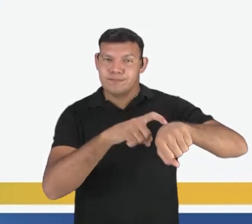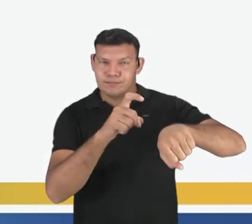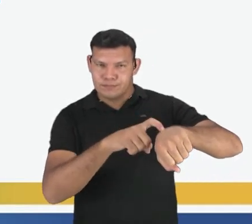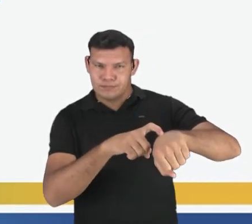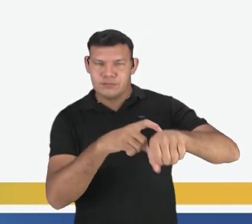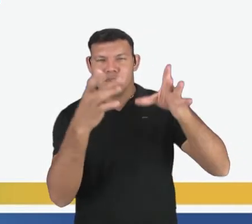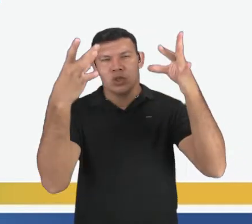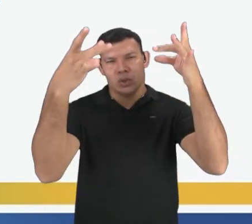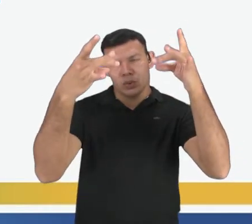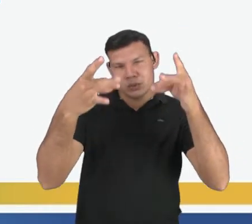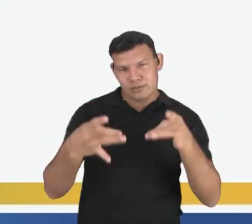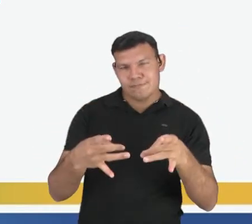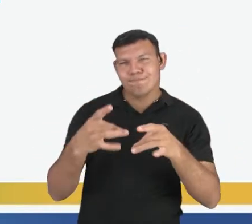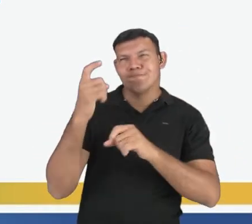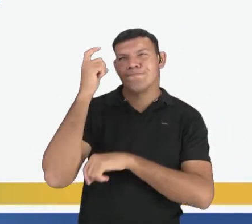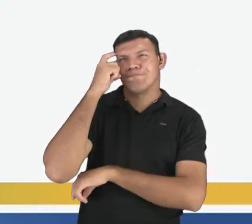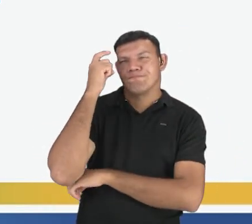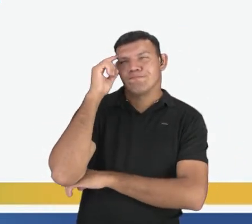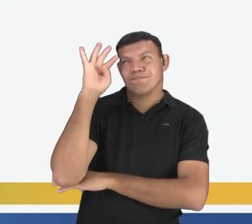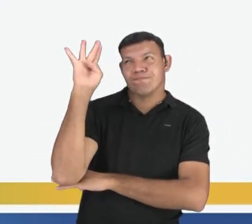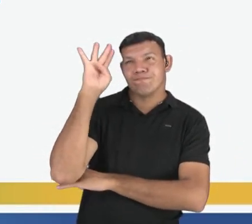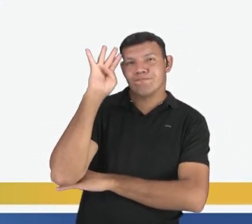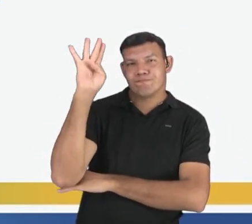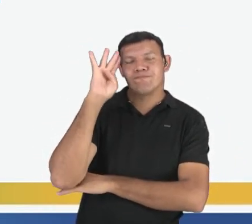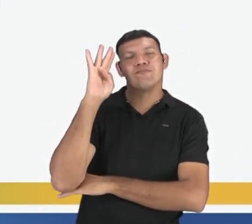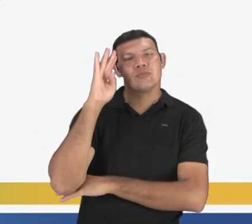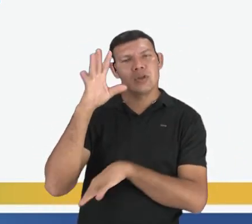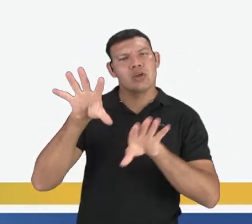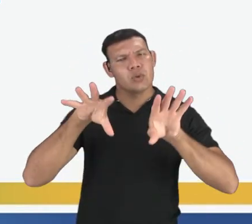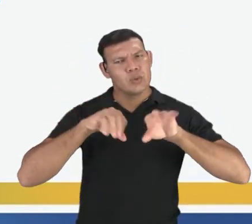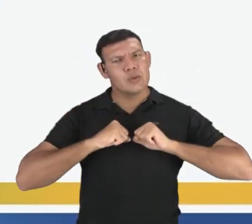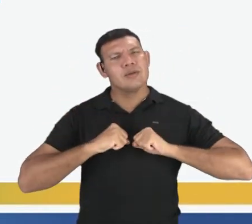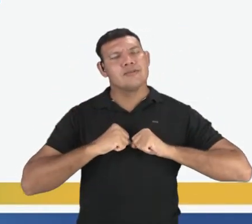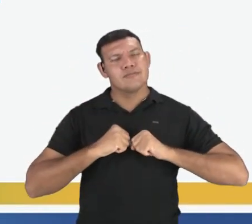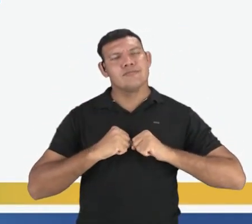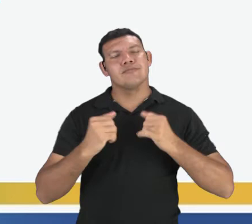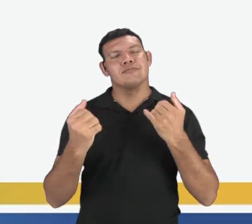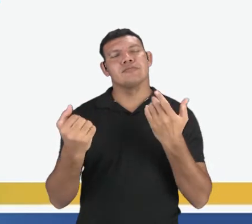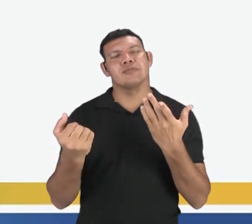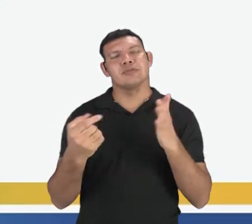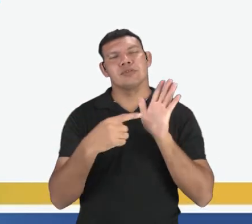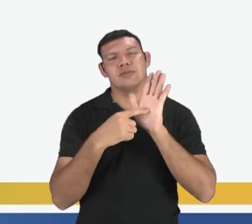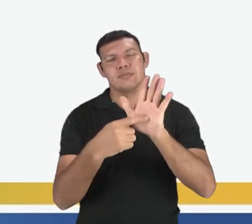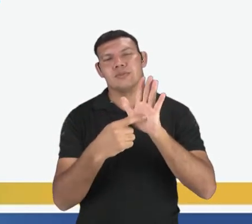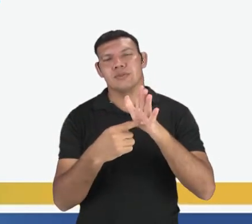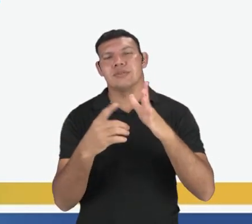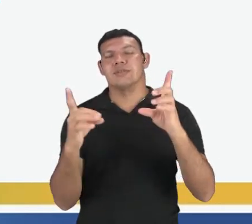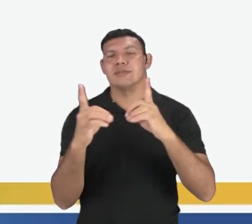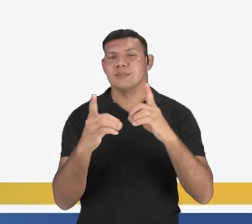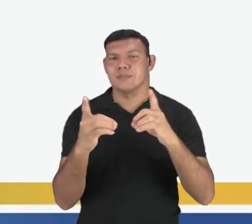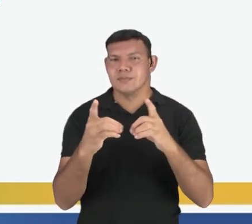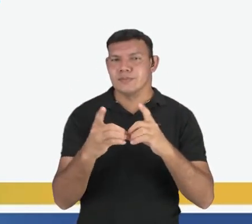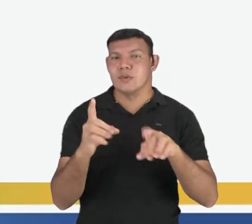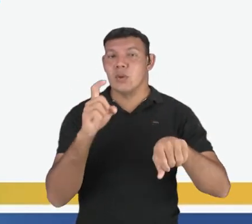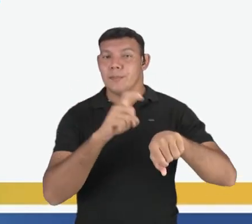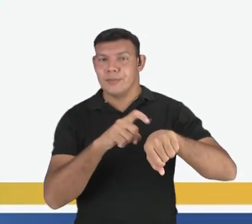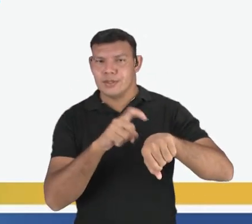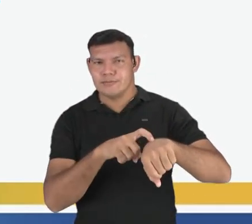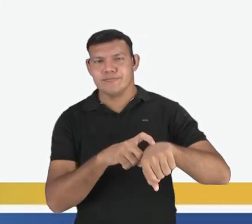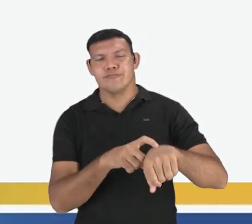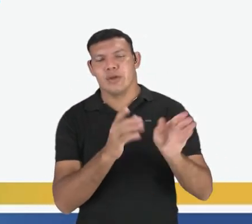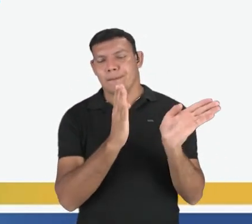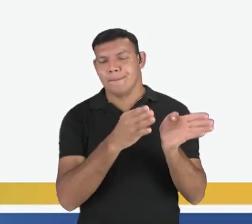o momento descrito como passo do filosofar são apropriados para uma exposição didática, contudo, esses momentos não